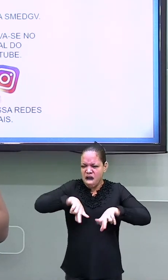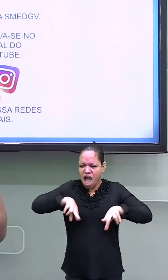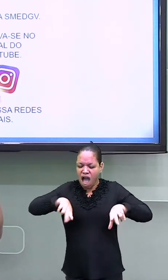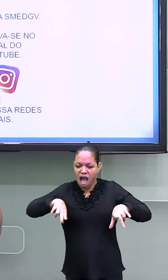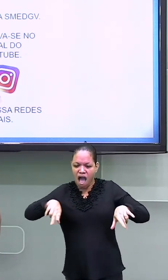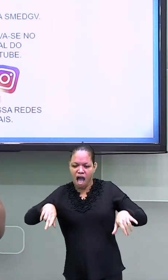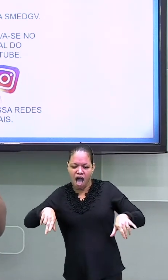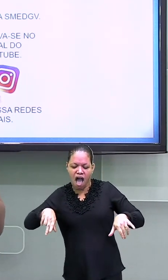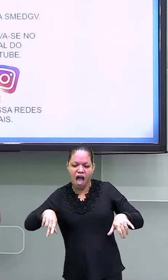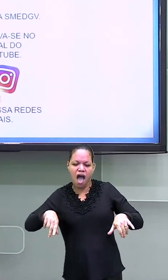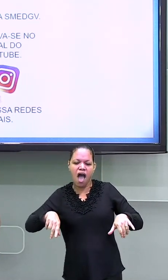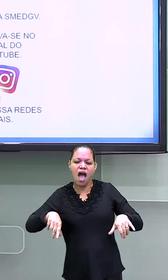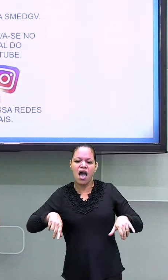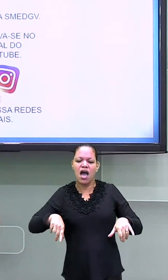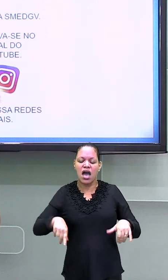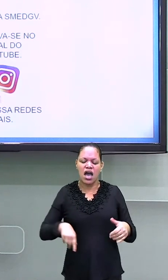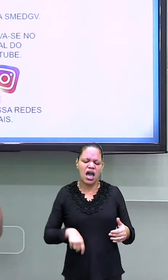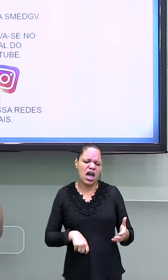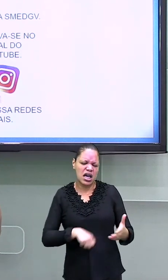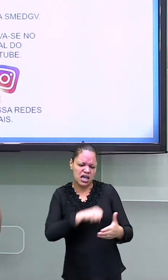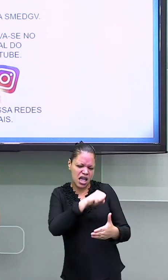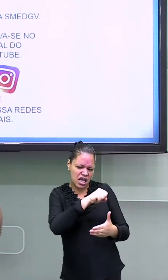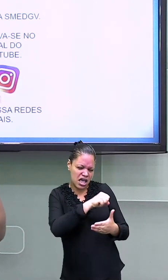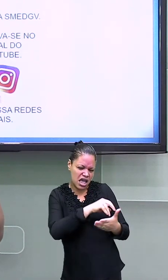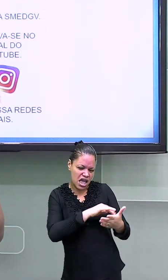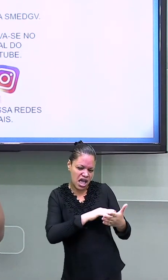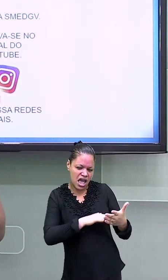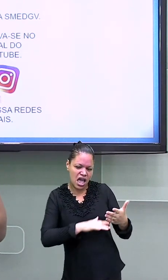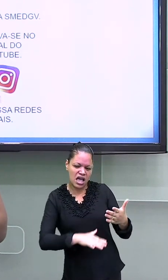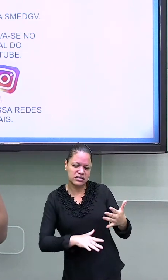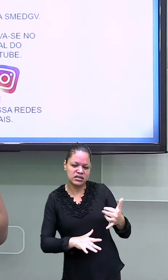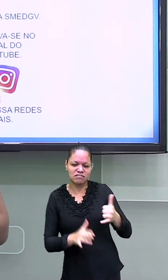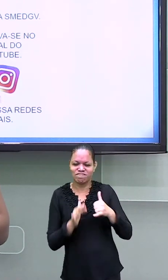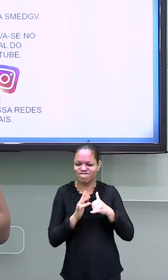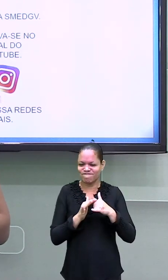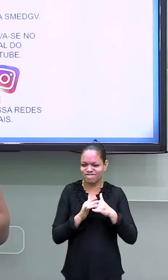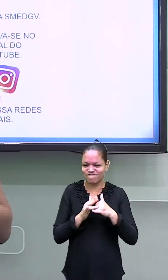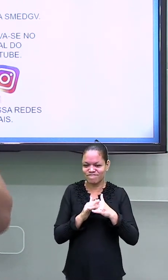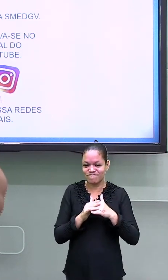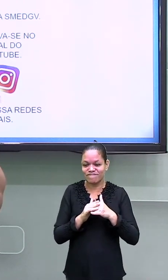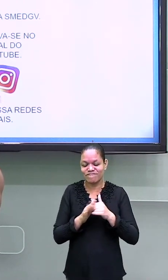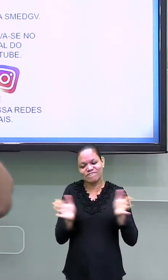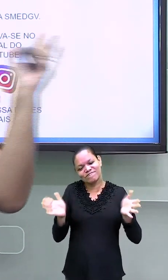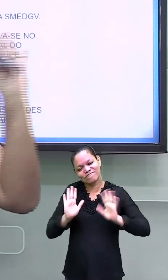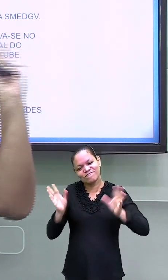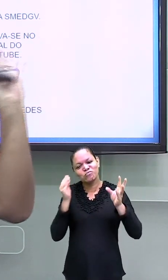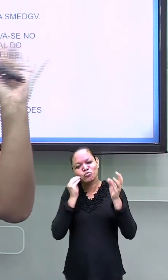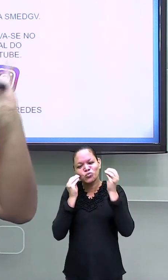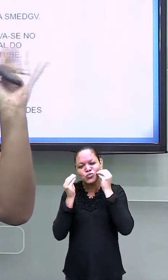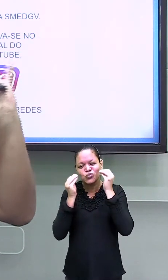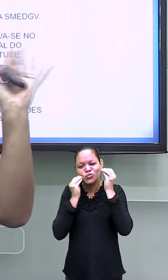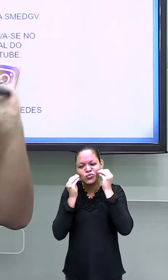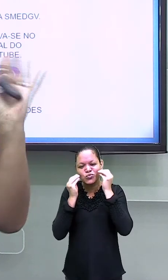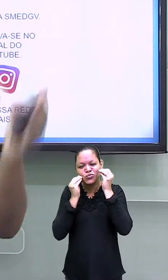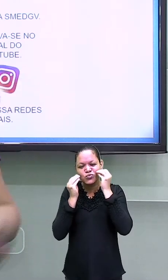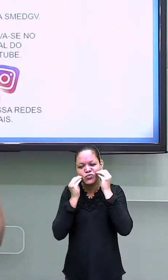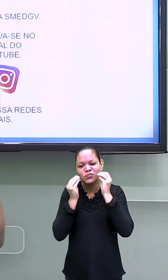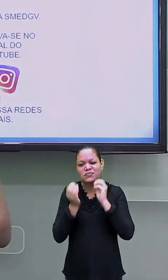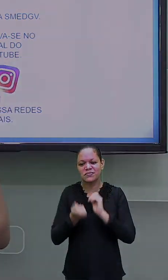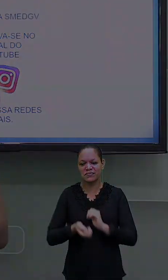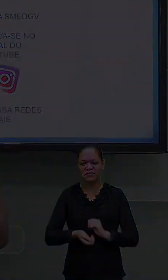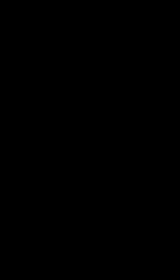aulas e assistir quantas vezes você quiser para poder aprender, tá bom? Fique com Deus. Tchau.